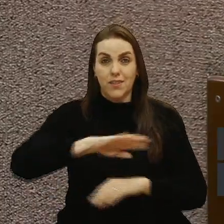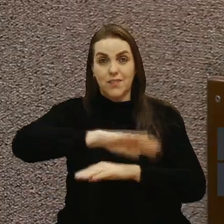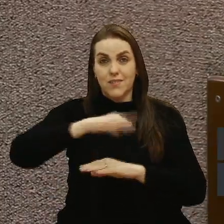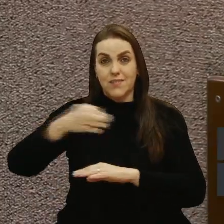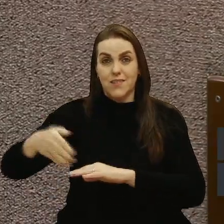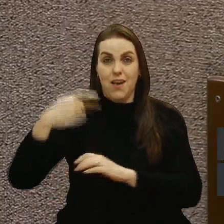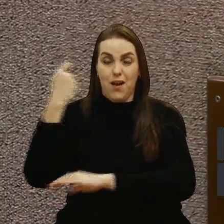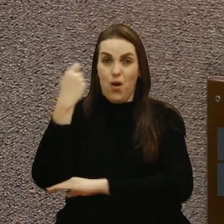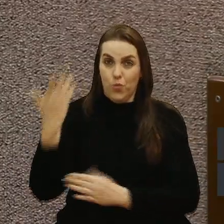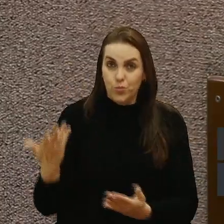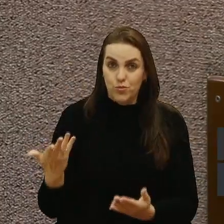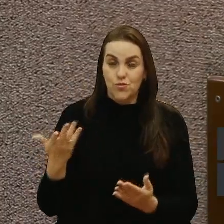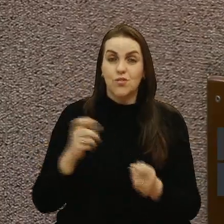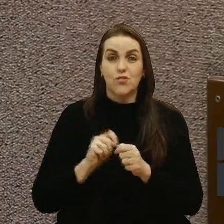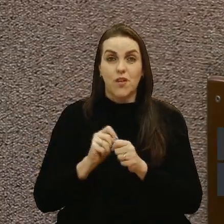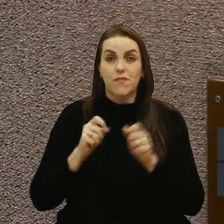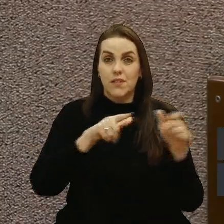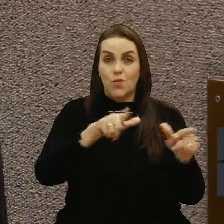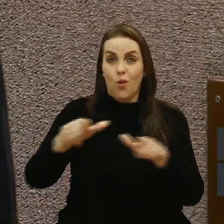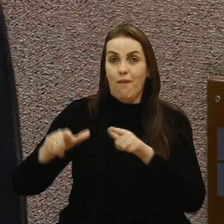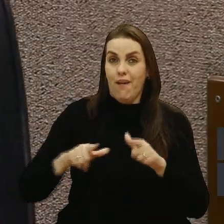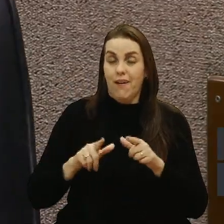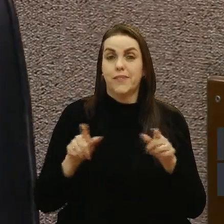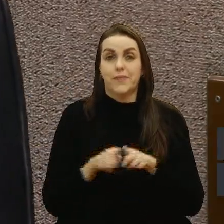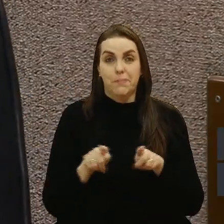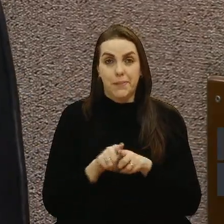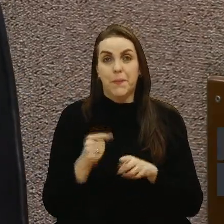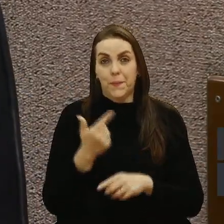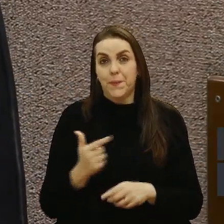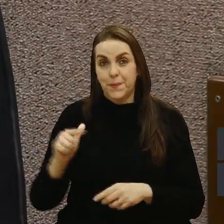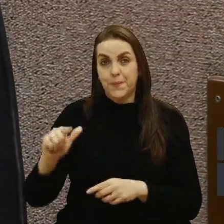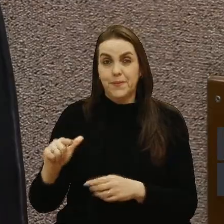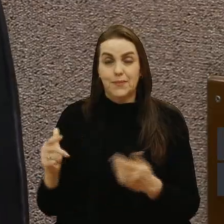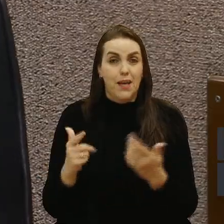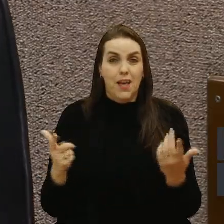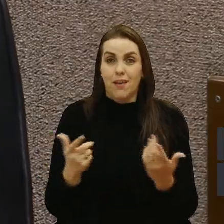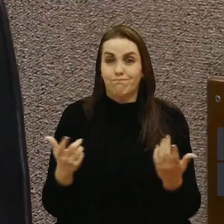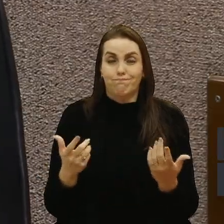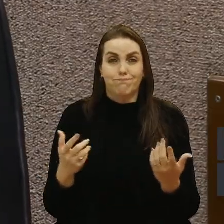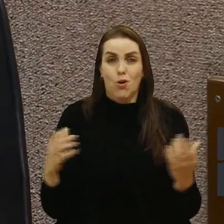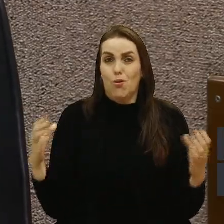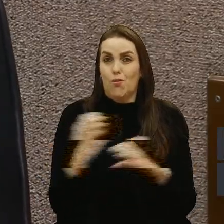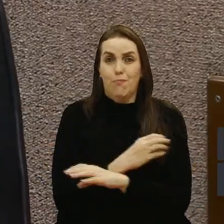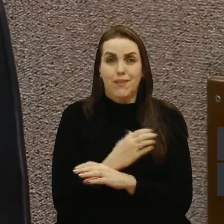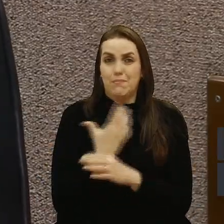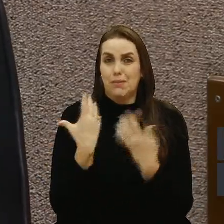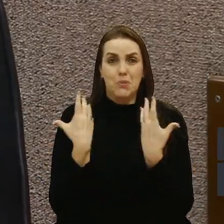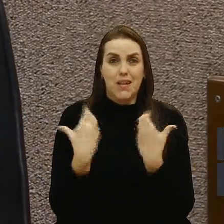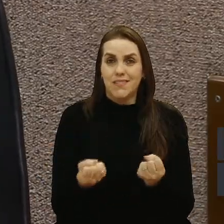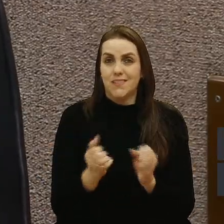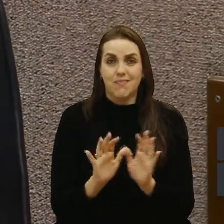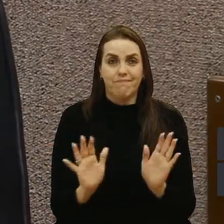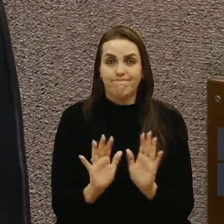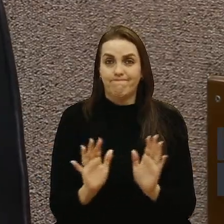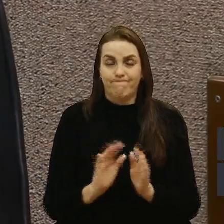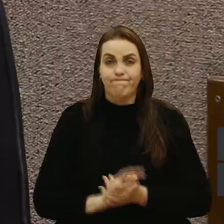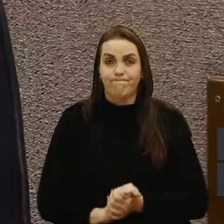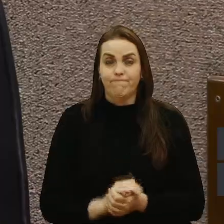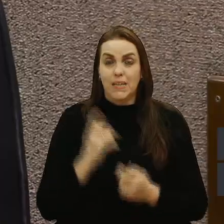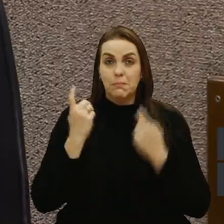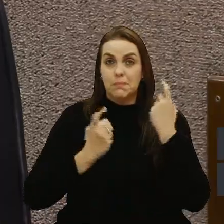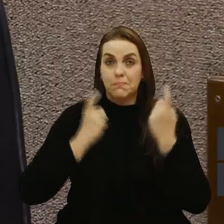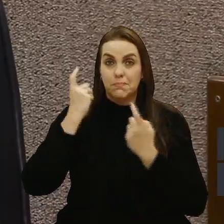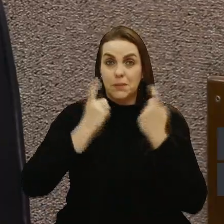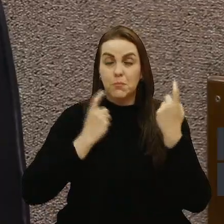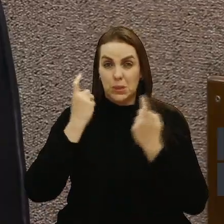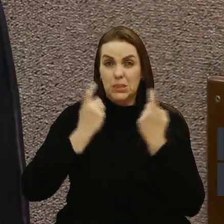Gaúcha, como fez em alguns outros locais. E isso é absolutamente inaceitável. O que eu me preocupo muito